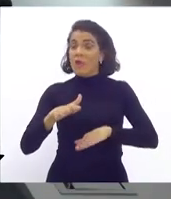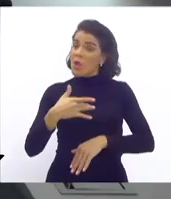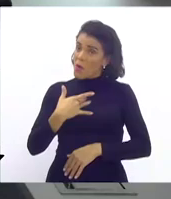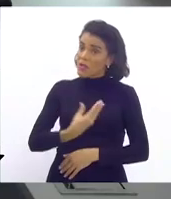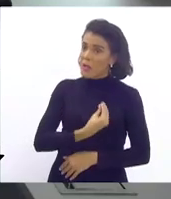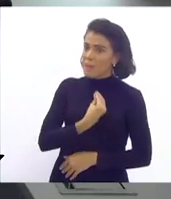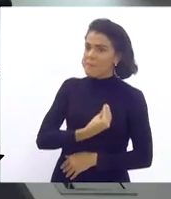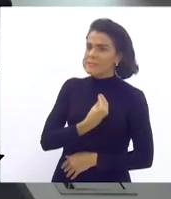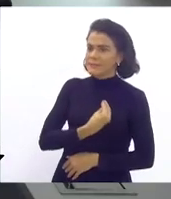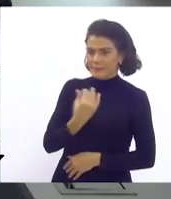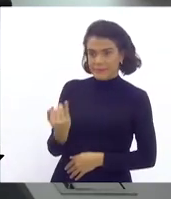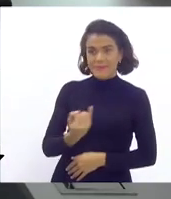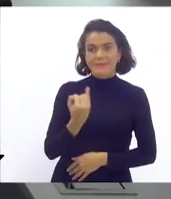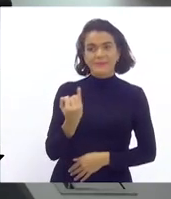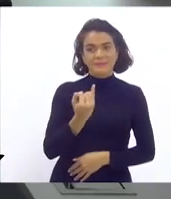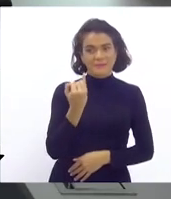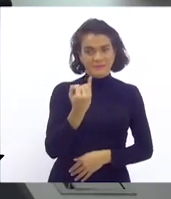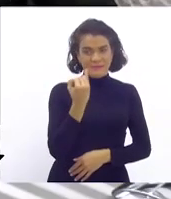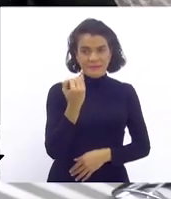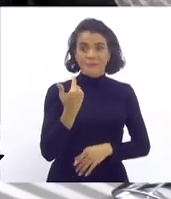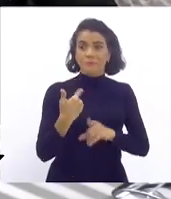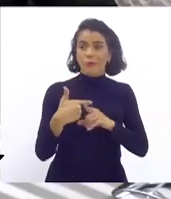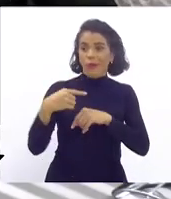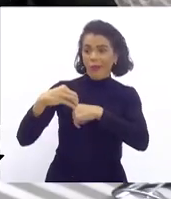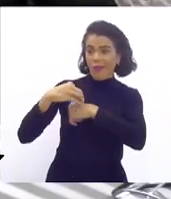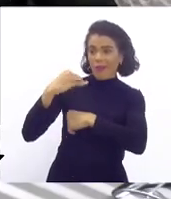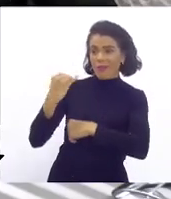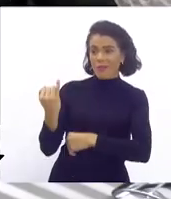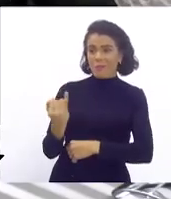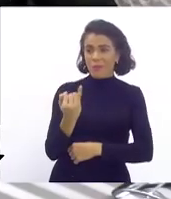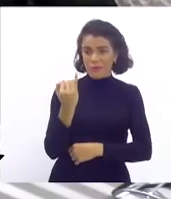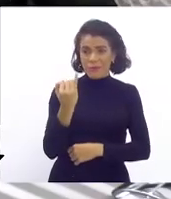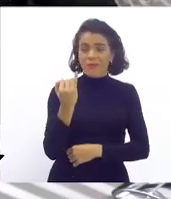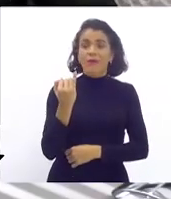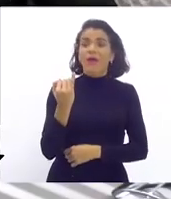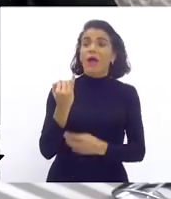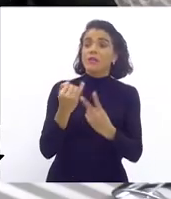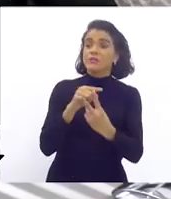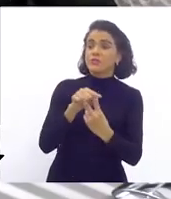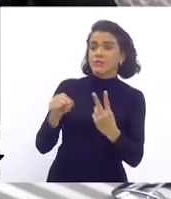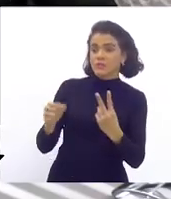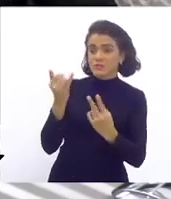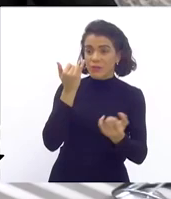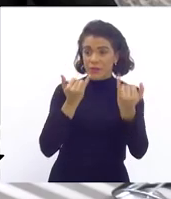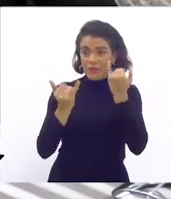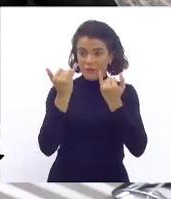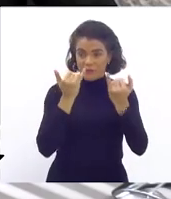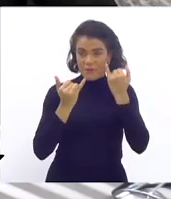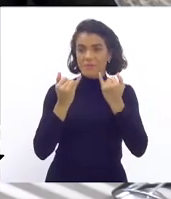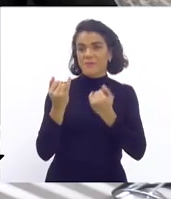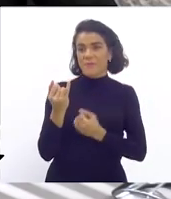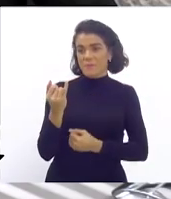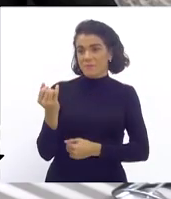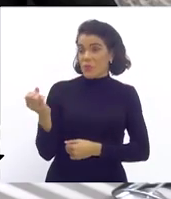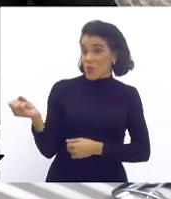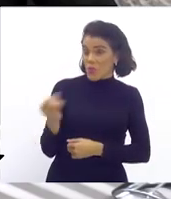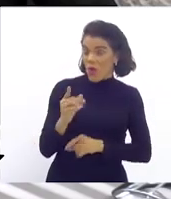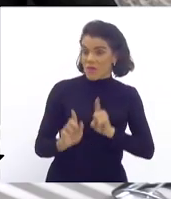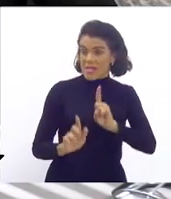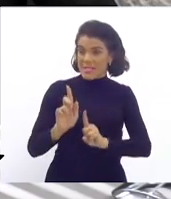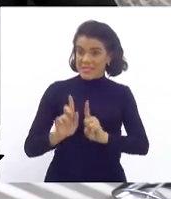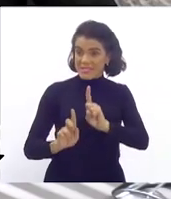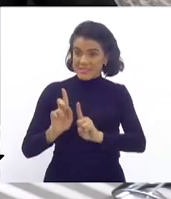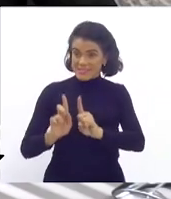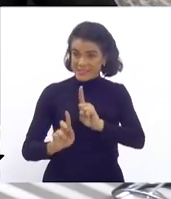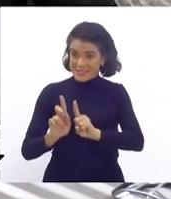importante até porque já que trouxe uma outra informação as duas informações importantes para O parlamento Santo né de uma obra licitação